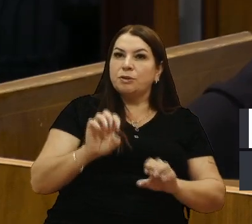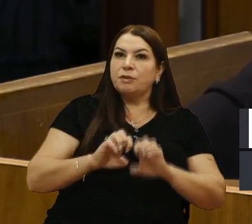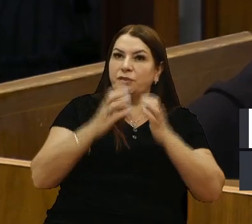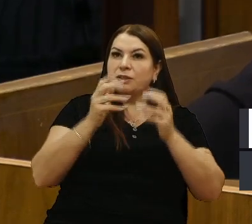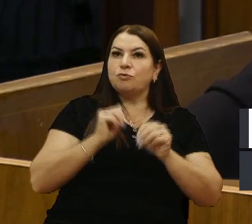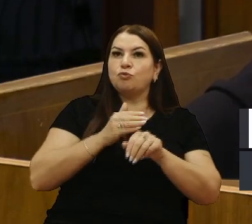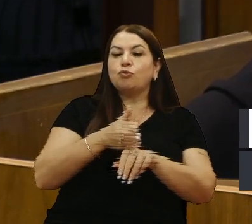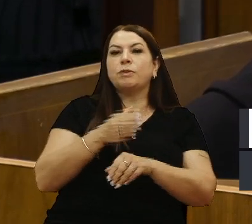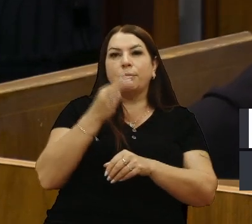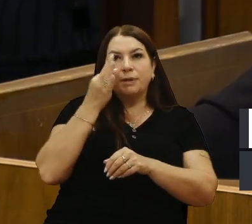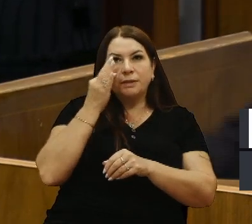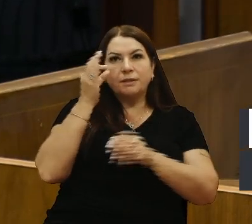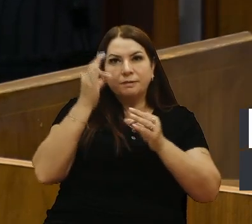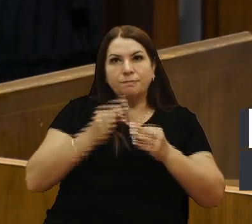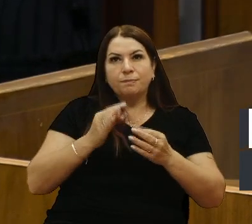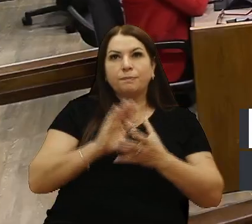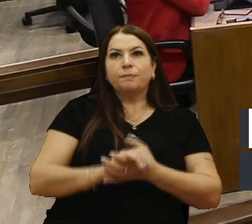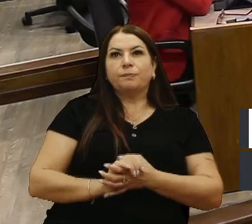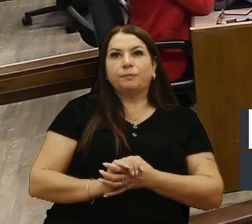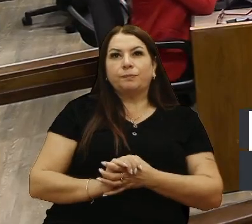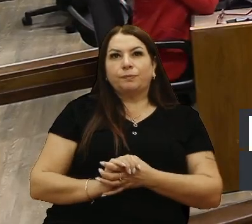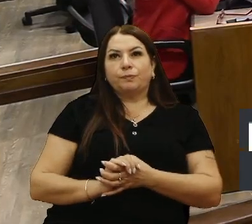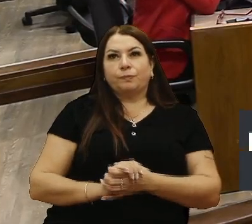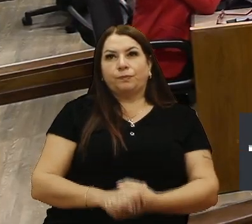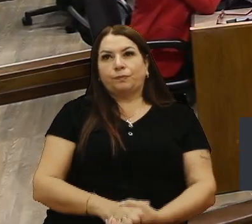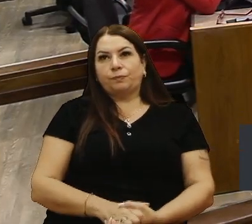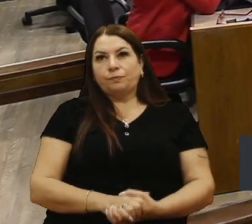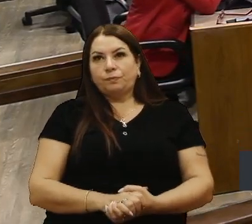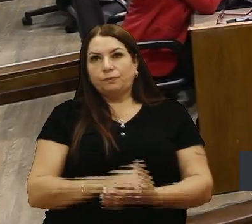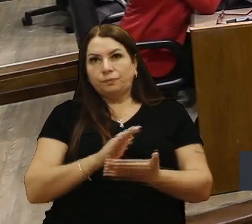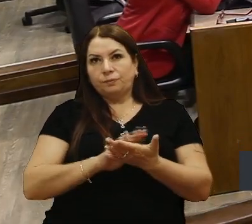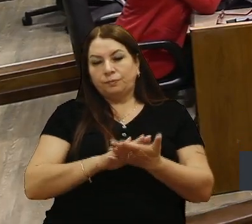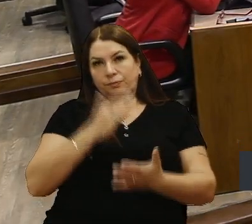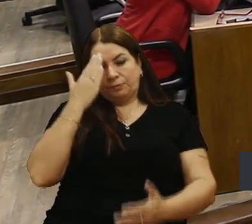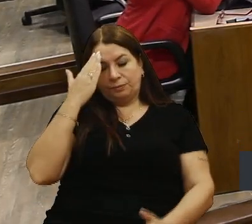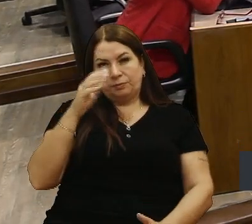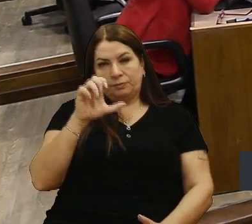Estaremos presentes com certeza. Obrigado, Eliane, pela presença.